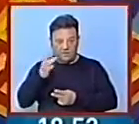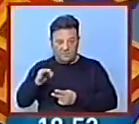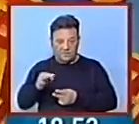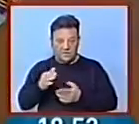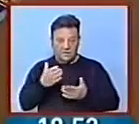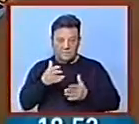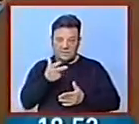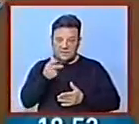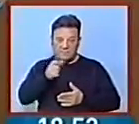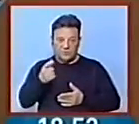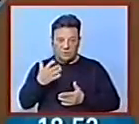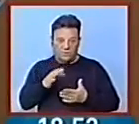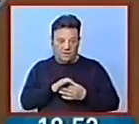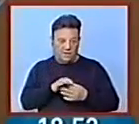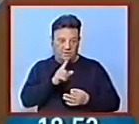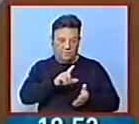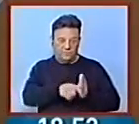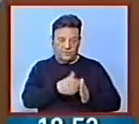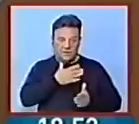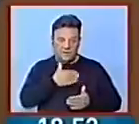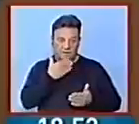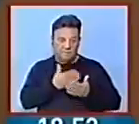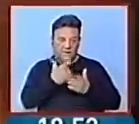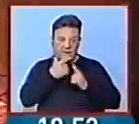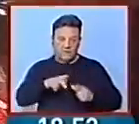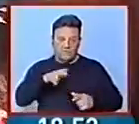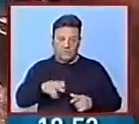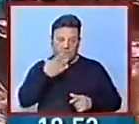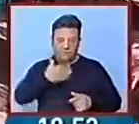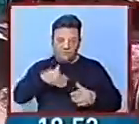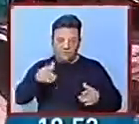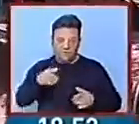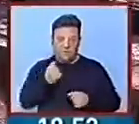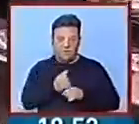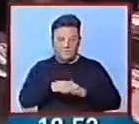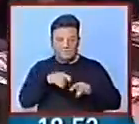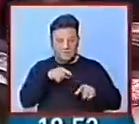pessoas estão diretamente ligadas ao projeto que pretende levar a língua portuguesa para fora e